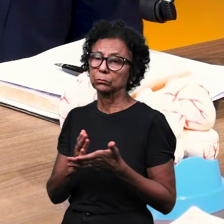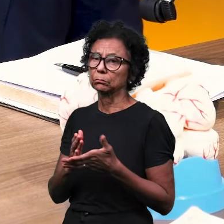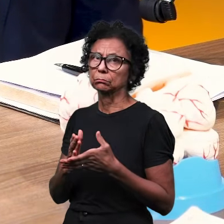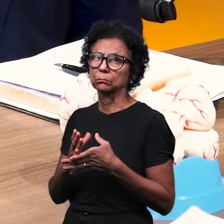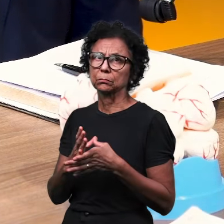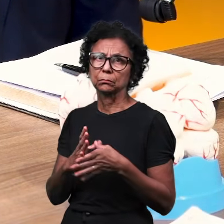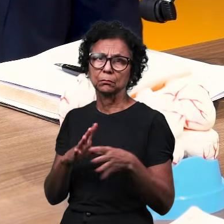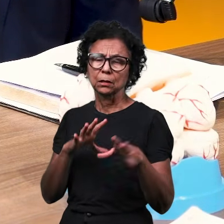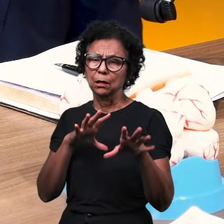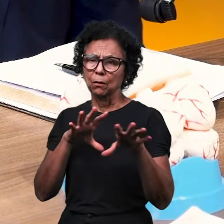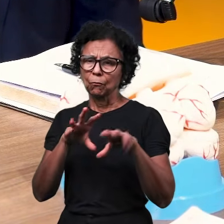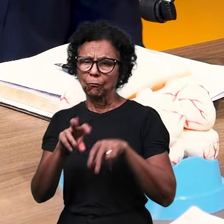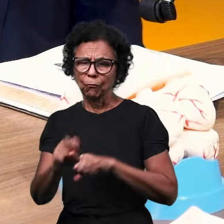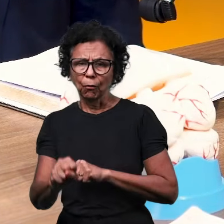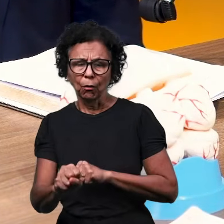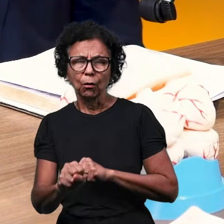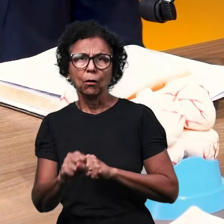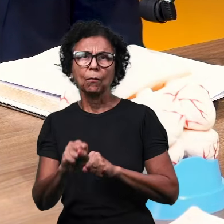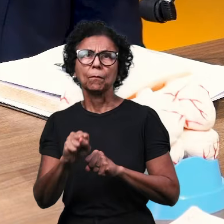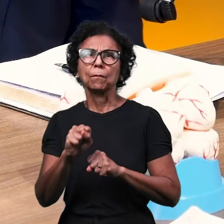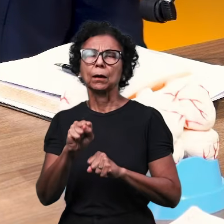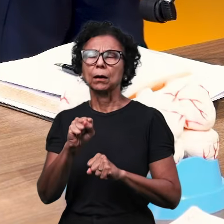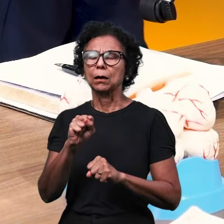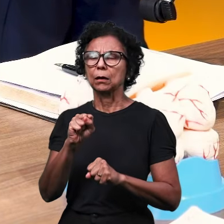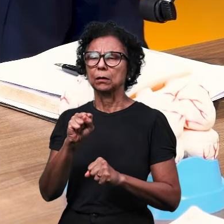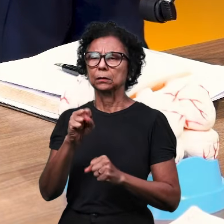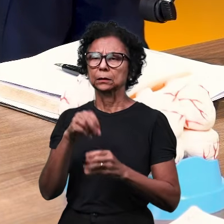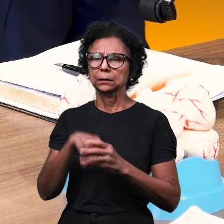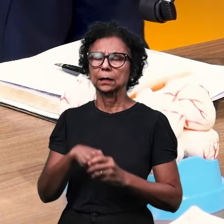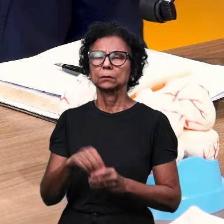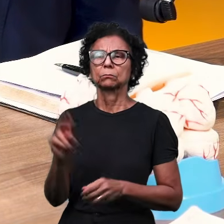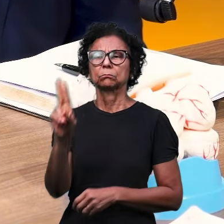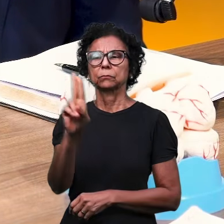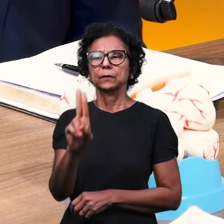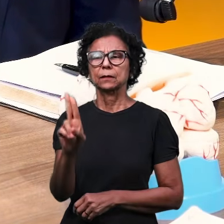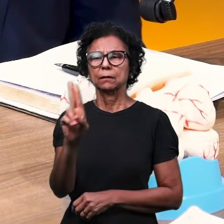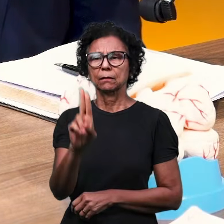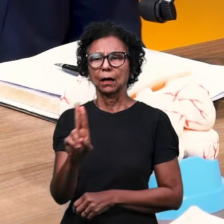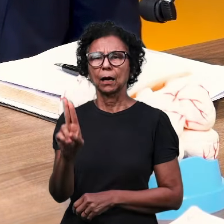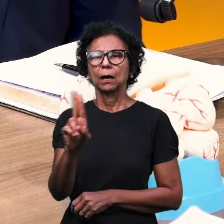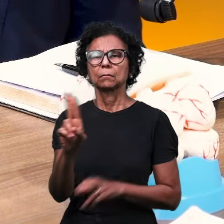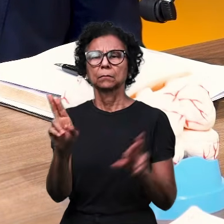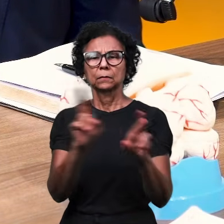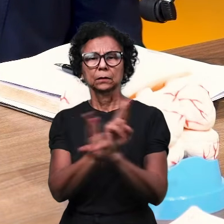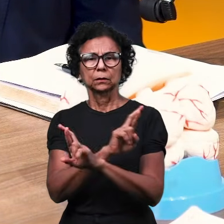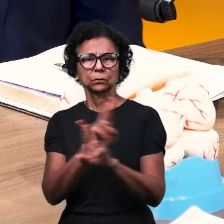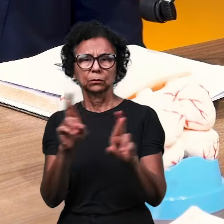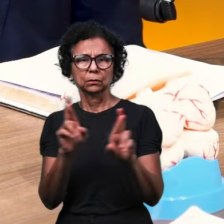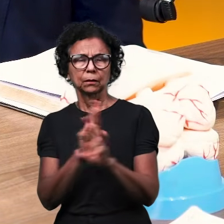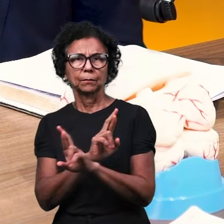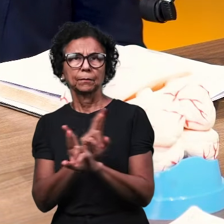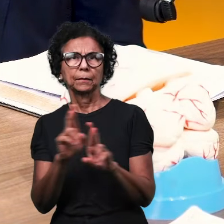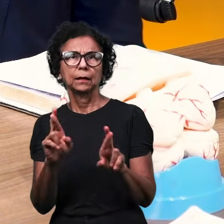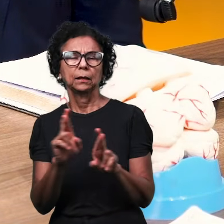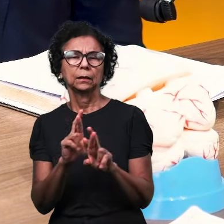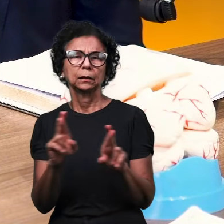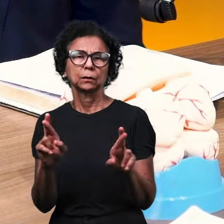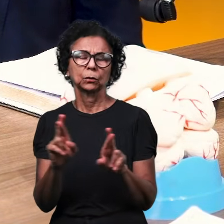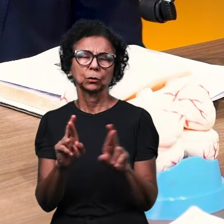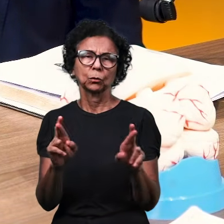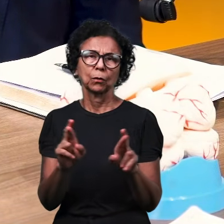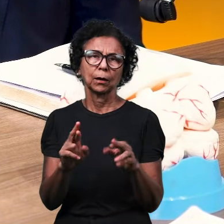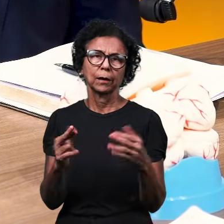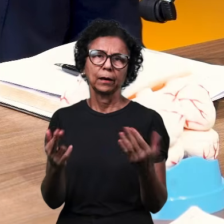formação e ali tem todo o convívio dentro das universidades. Então, aí traz de novo,